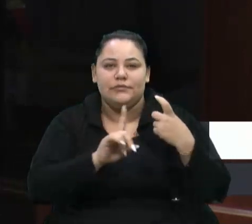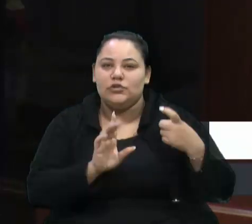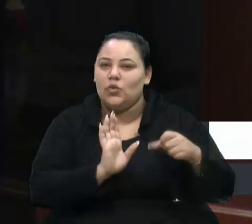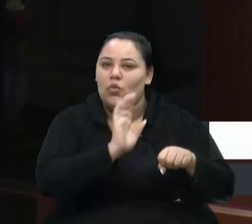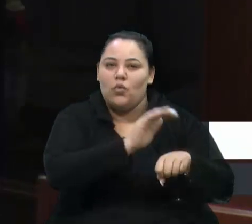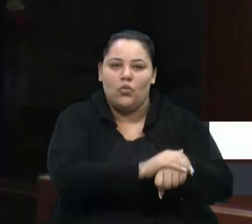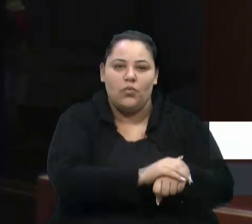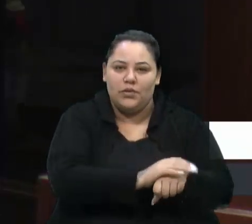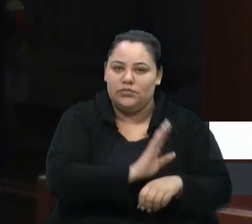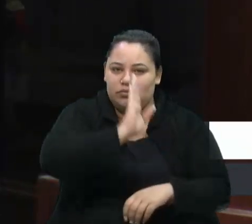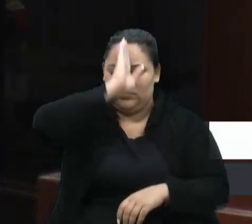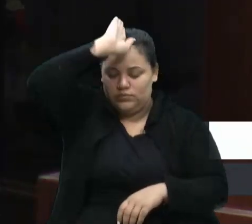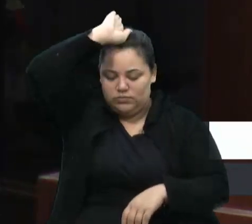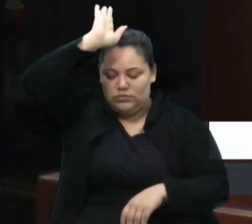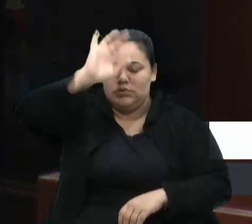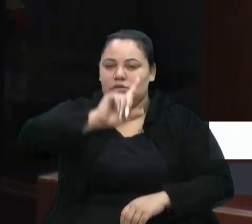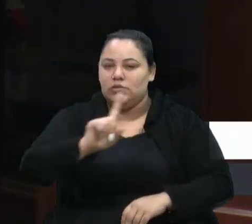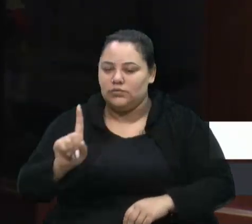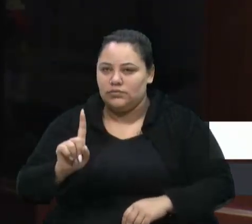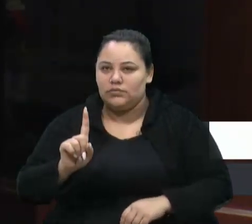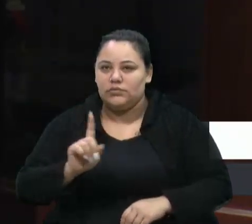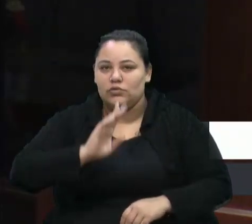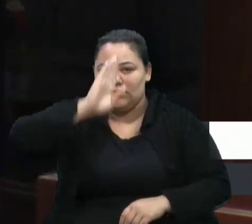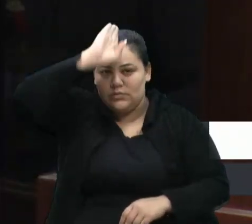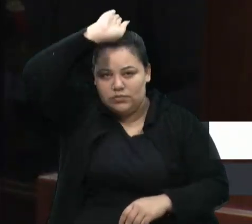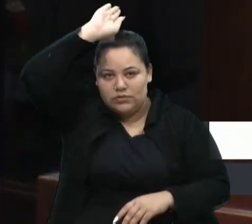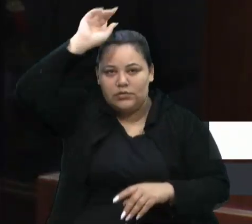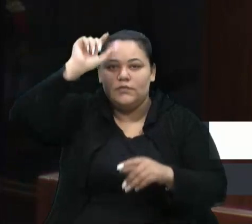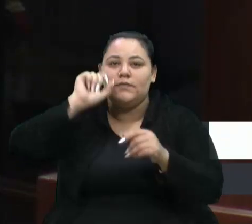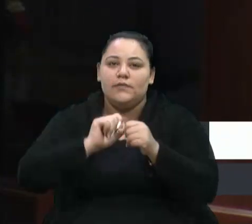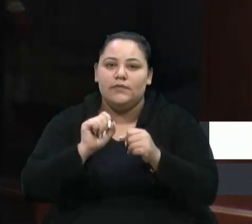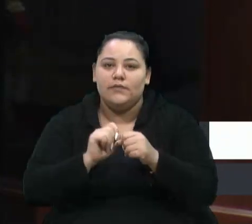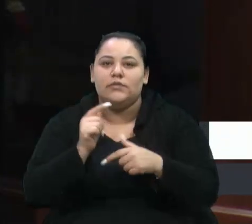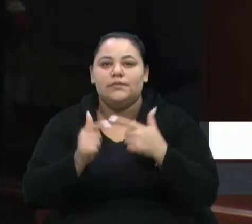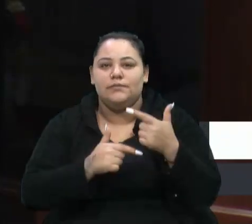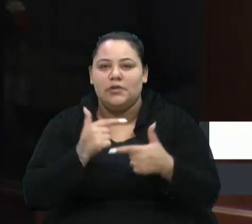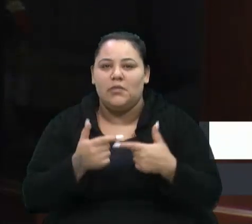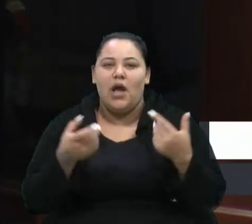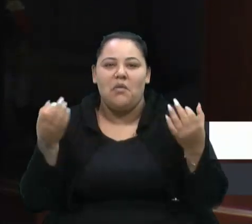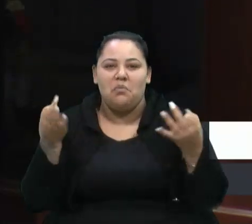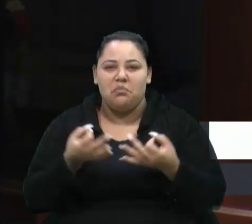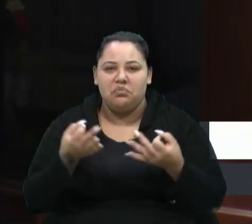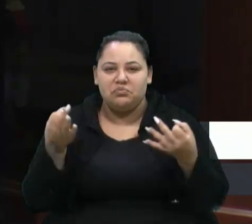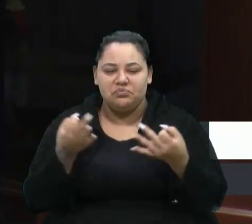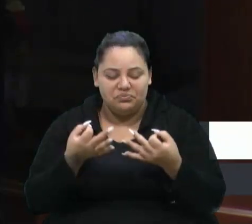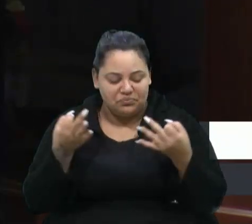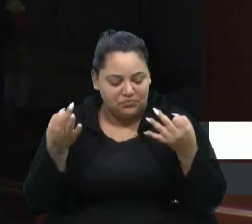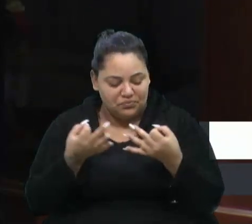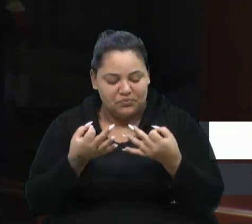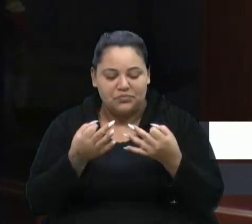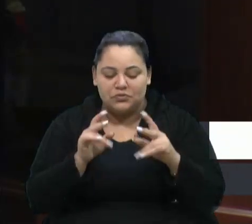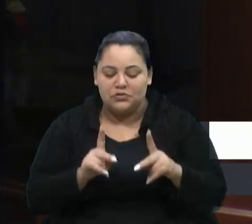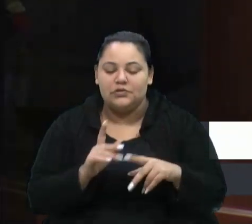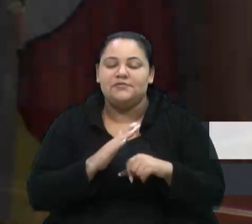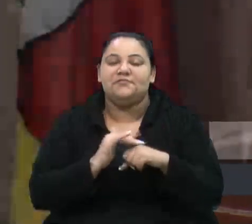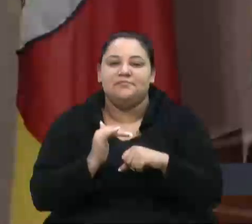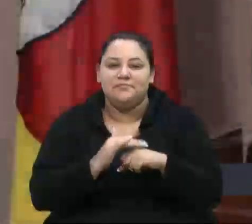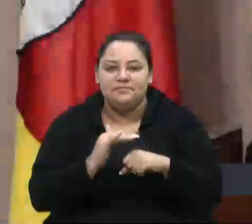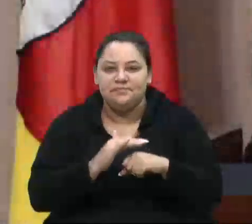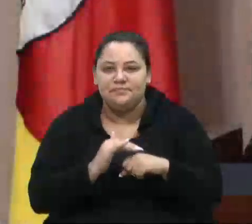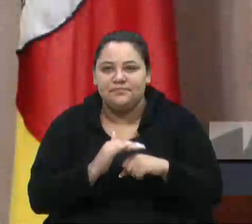de Bombeiro. O Corpo de Bombeiro faz um trabalho muito bom aqui em Caxias do Sul. São umas pessoas queridas, as